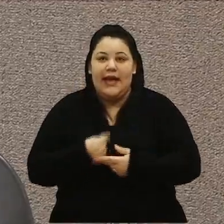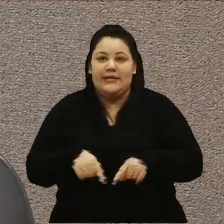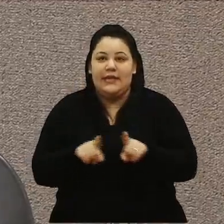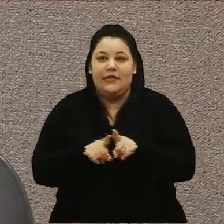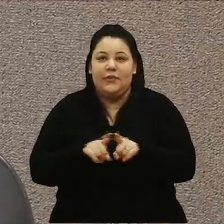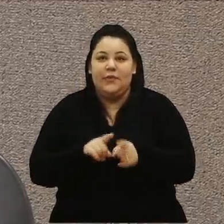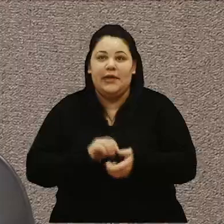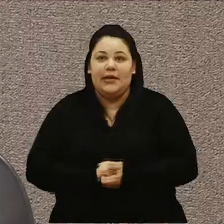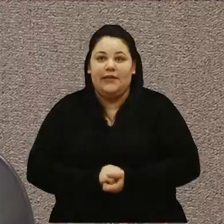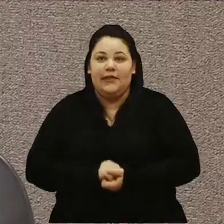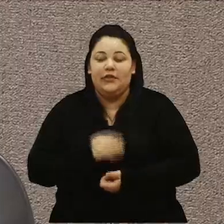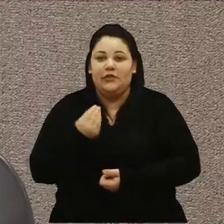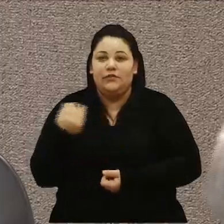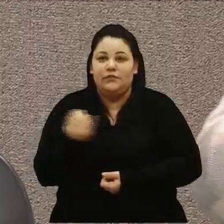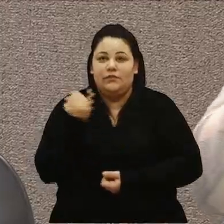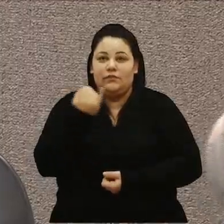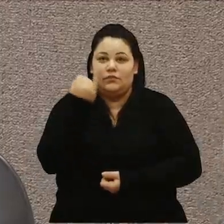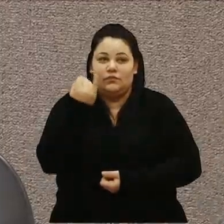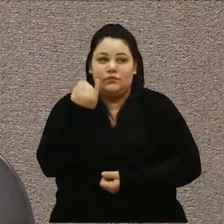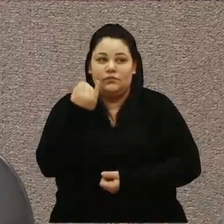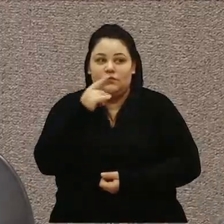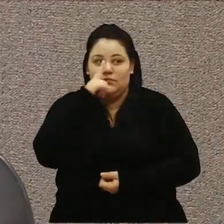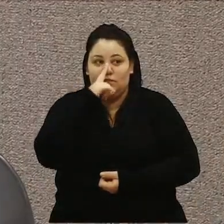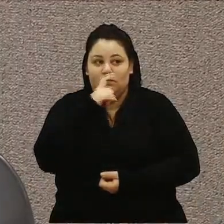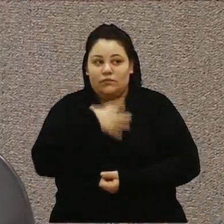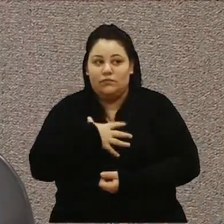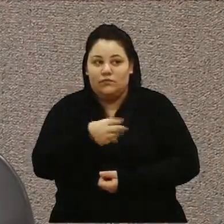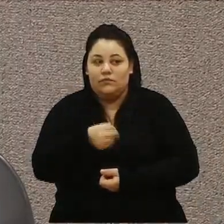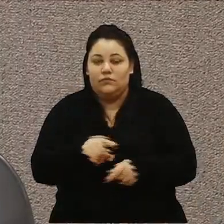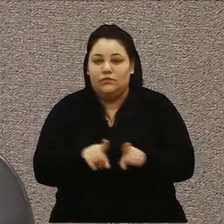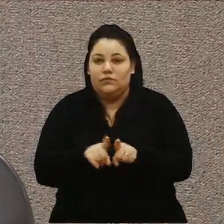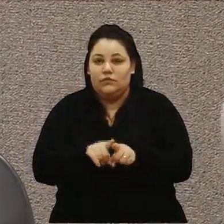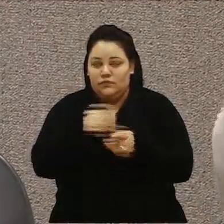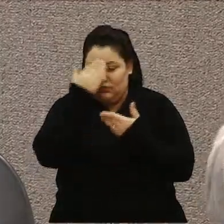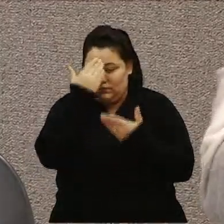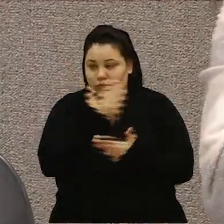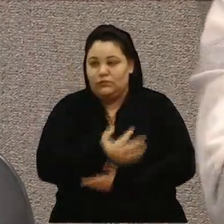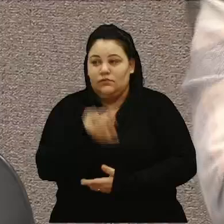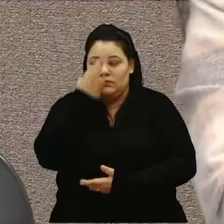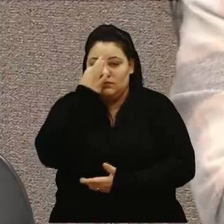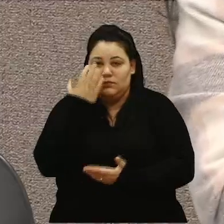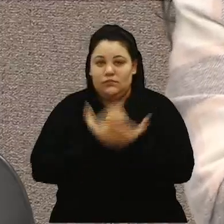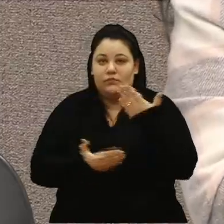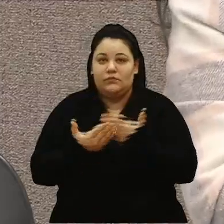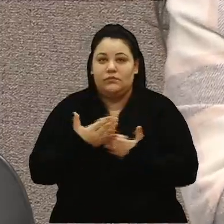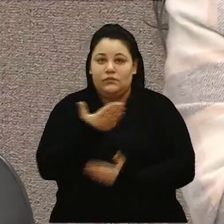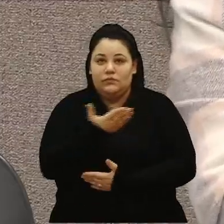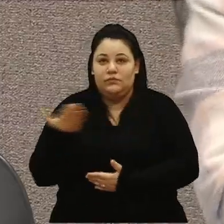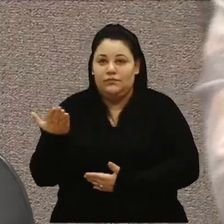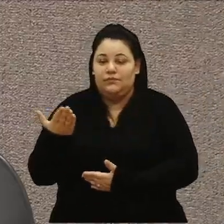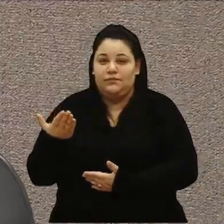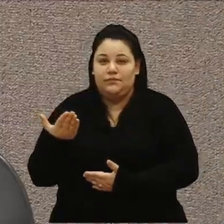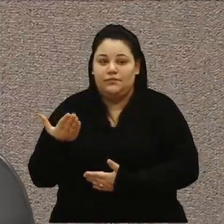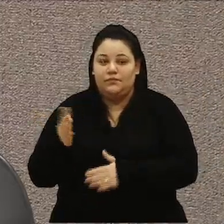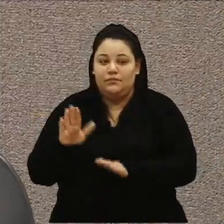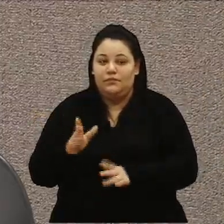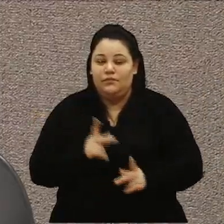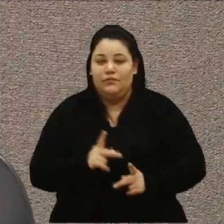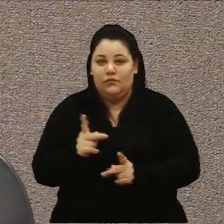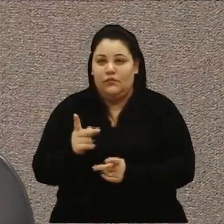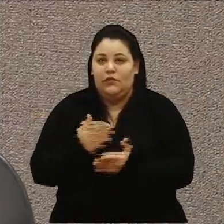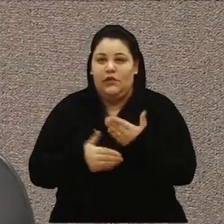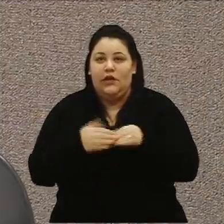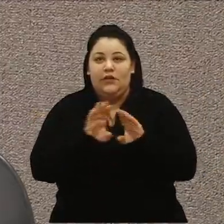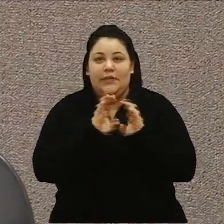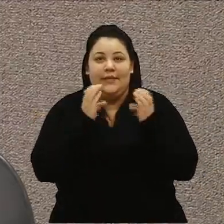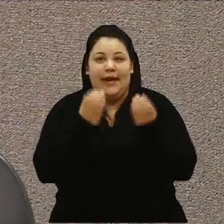tão importante das mães e dos filhos. Gurias, muito obrigada pela presença de vocês e fica esse convite para toda a comunidade para sexta-feira, das 2